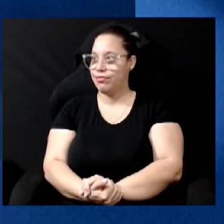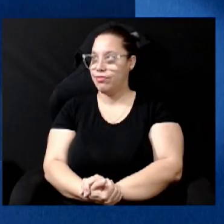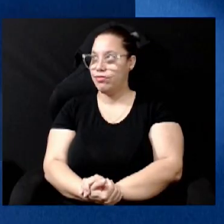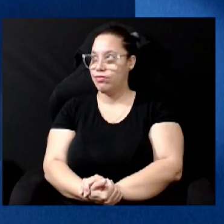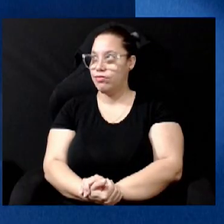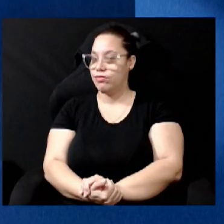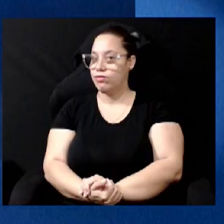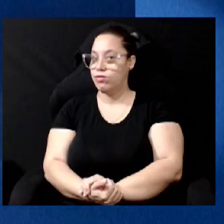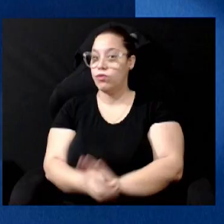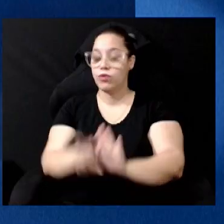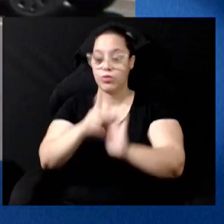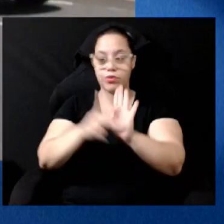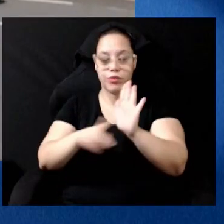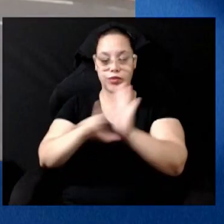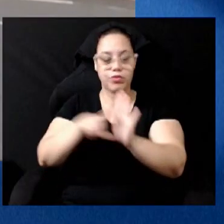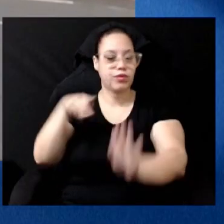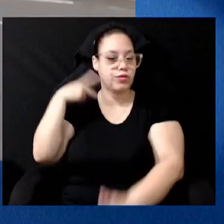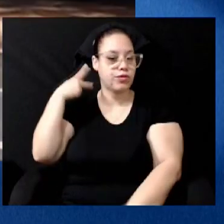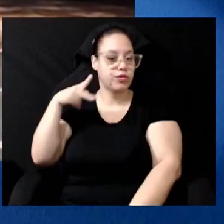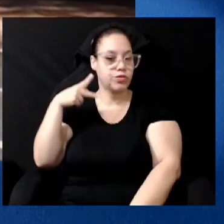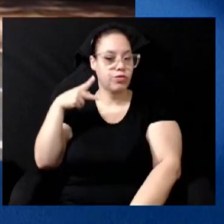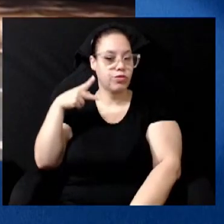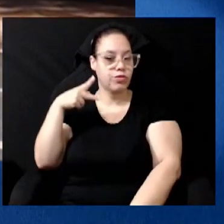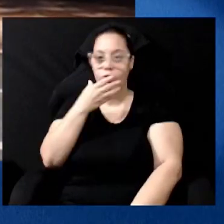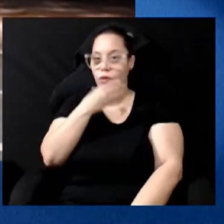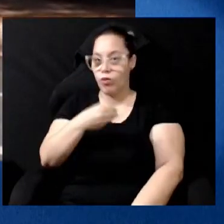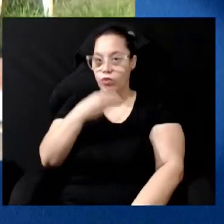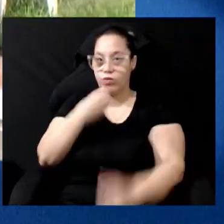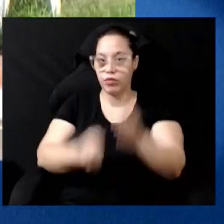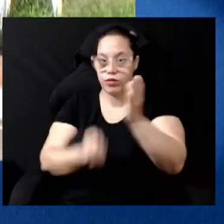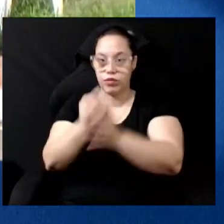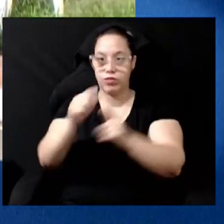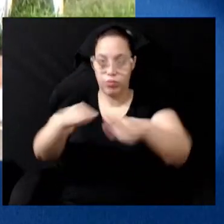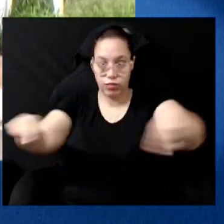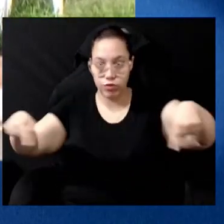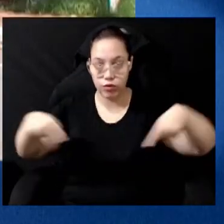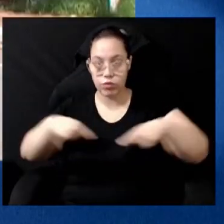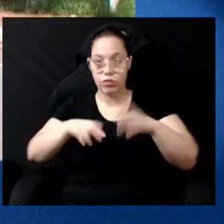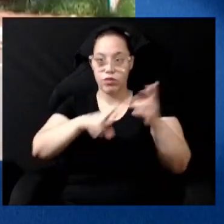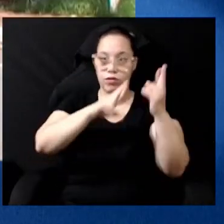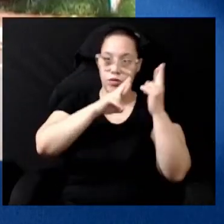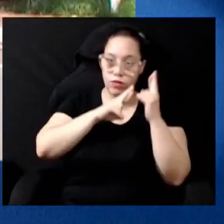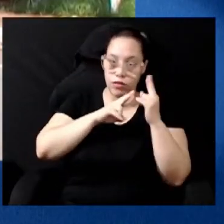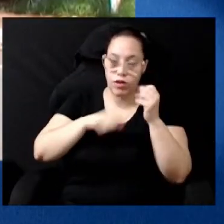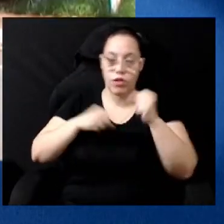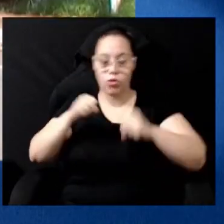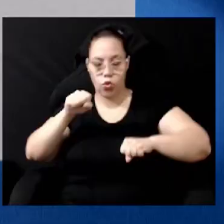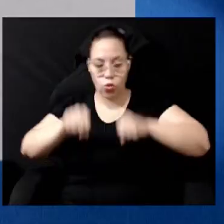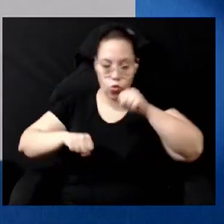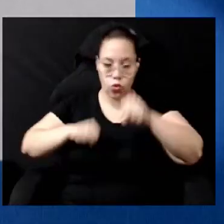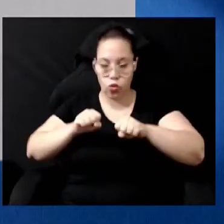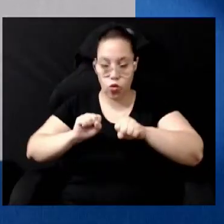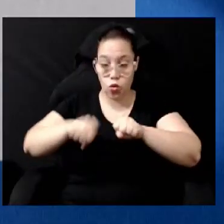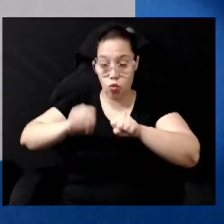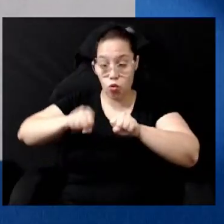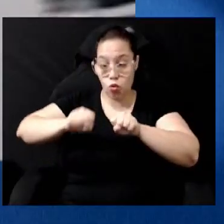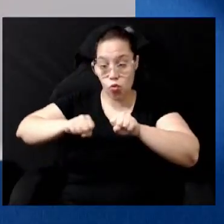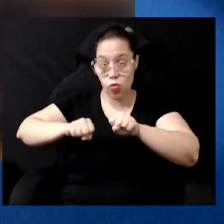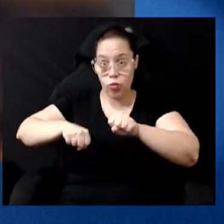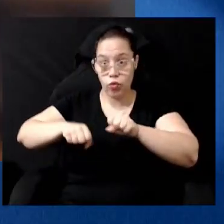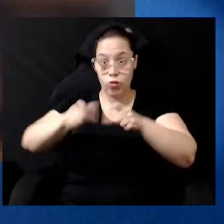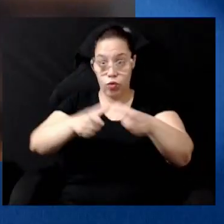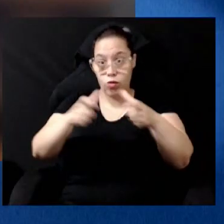Projeto de lei do vereador Carmo Luiz quer a criação de espaços de descanso a ciclistas e motociclistas em pontos da